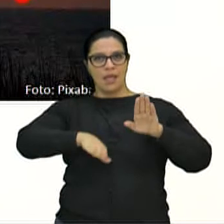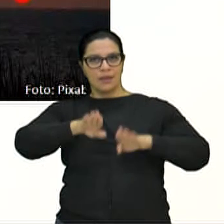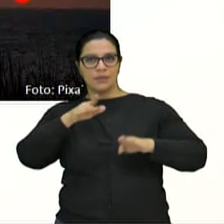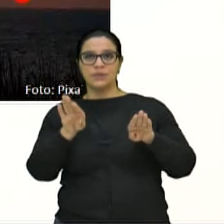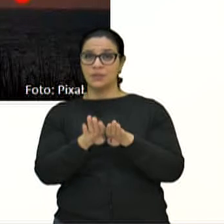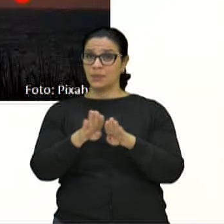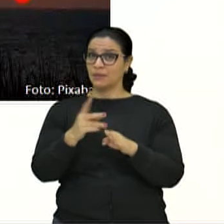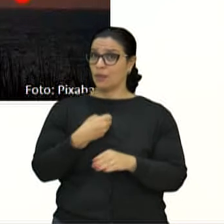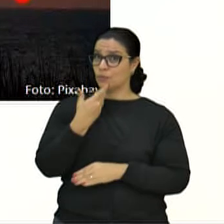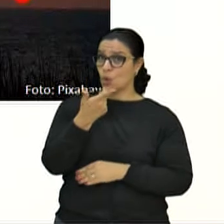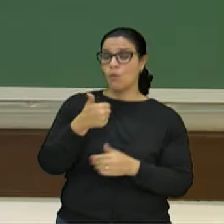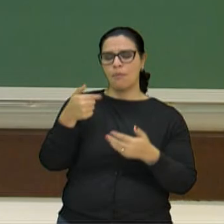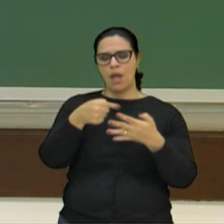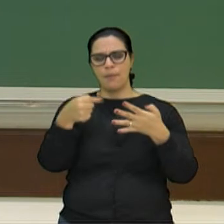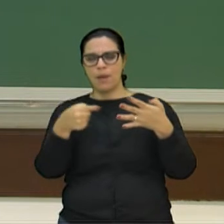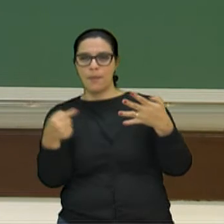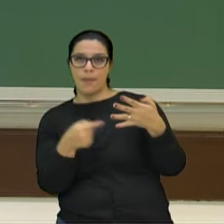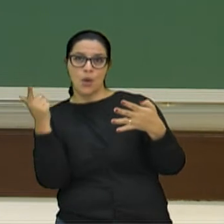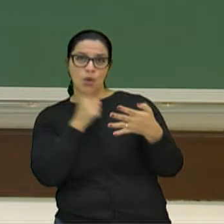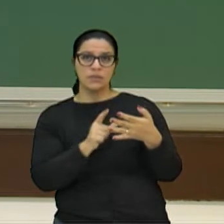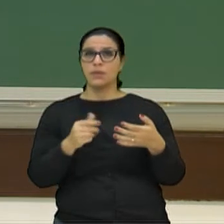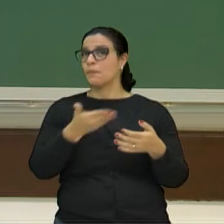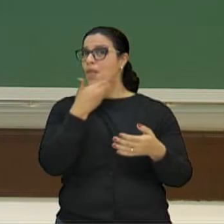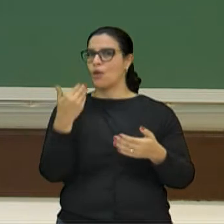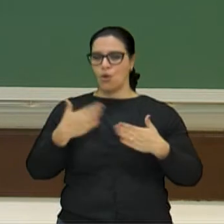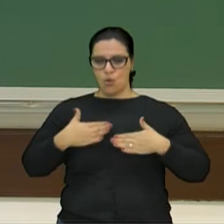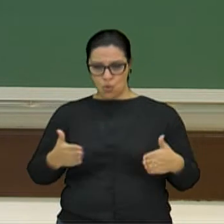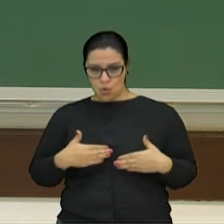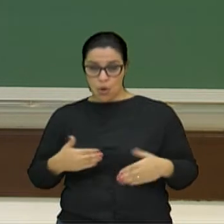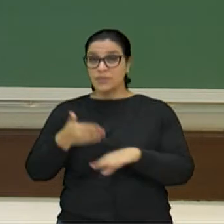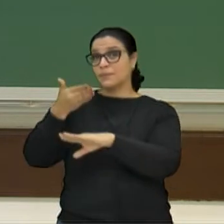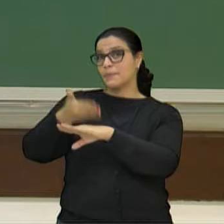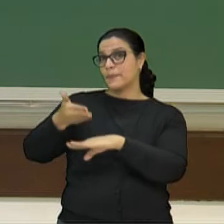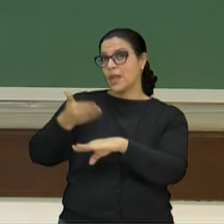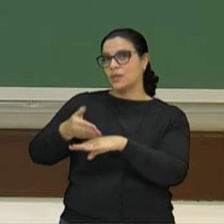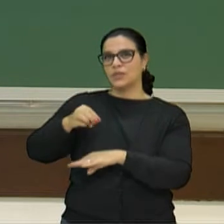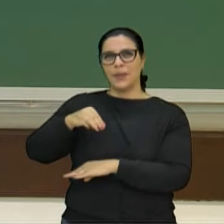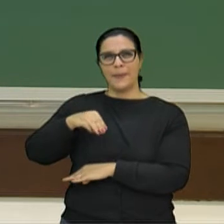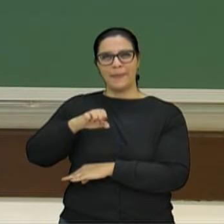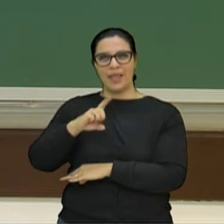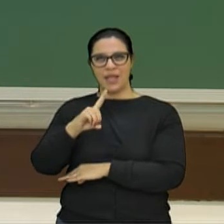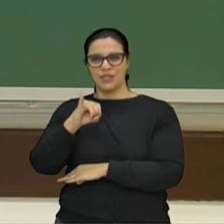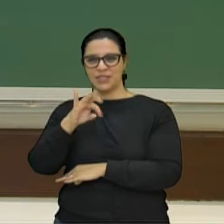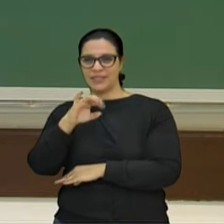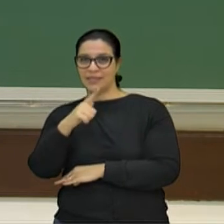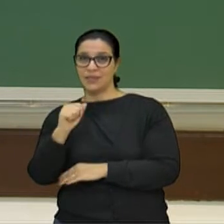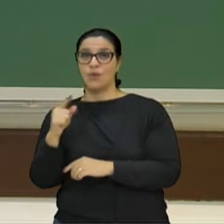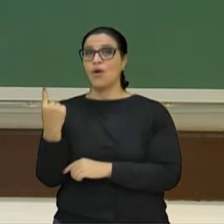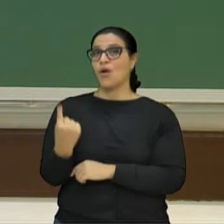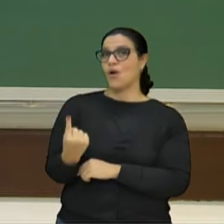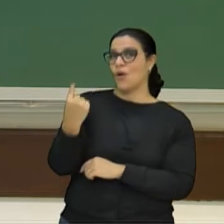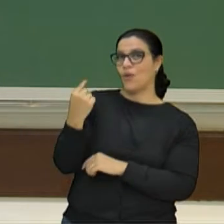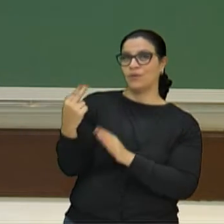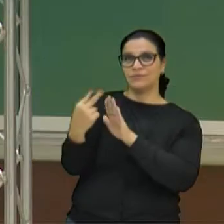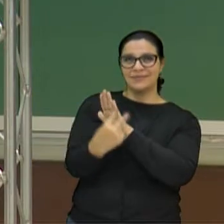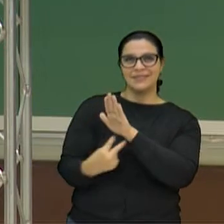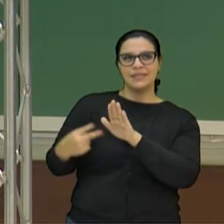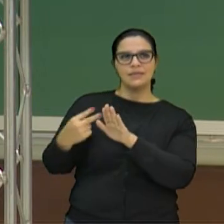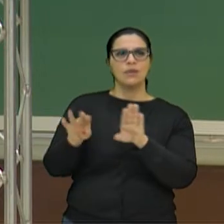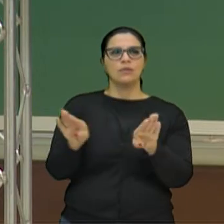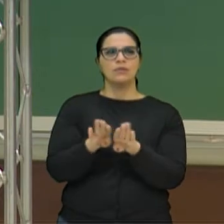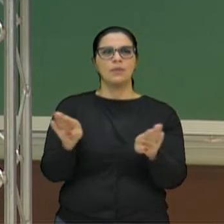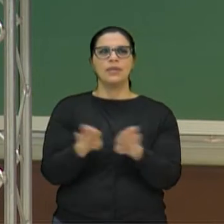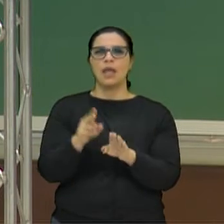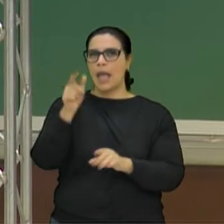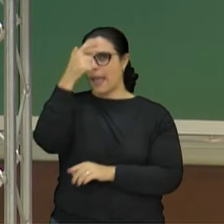vai estar ocasionando a prática da meditação. Então, nós podemos ver aqui nesta imagem que foi colocada aqui. Então, ali